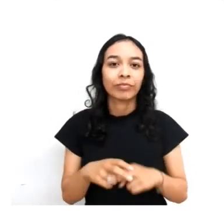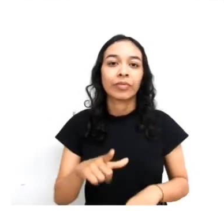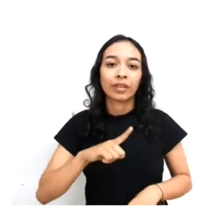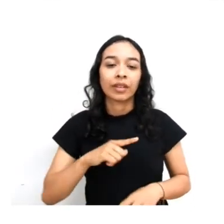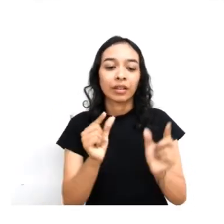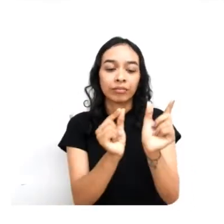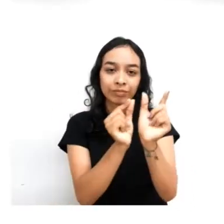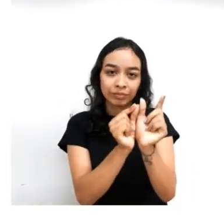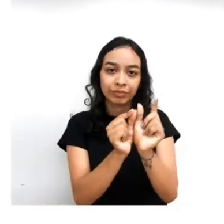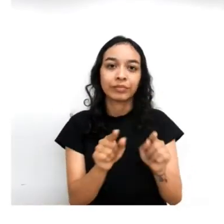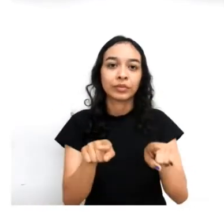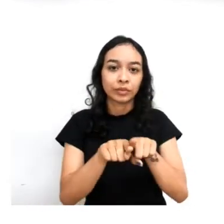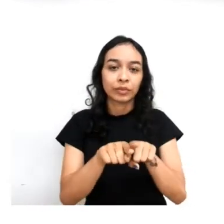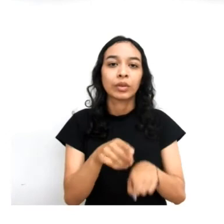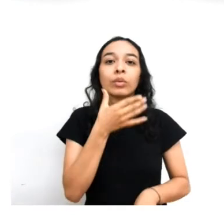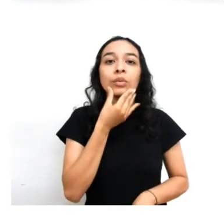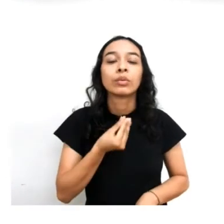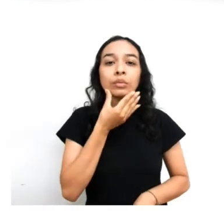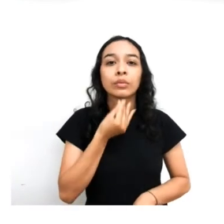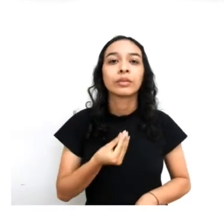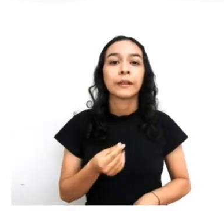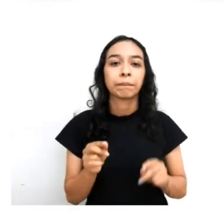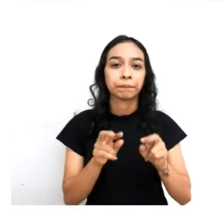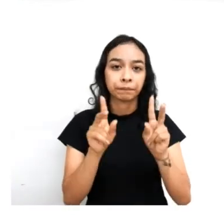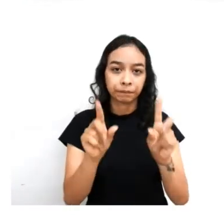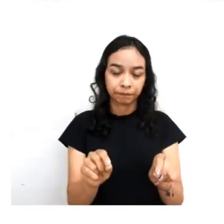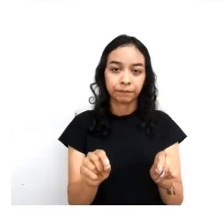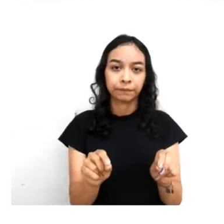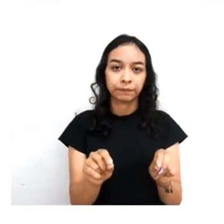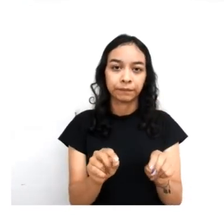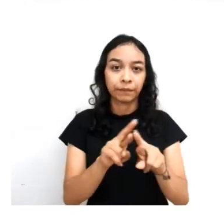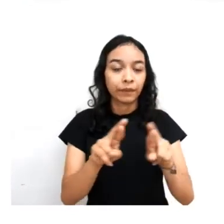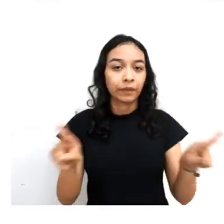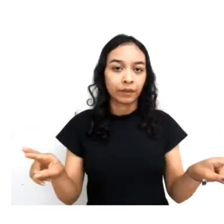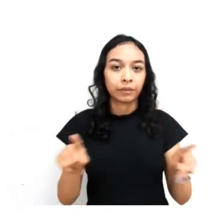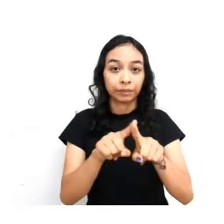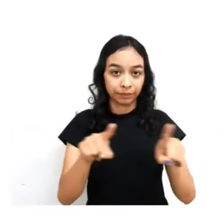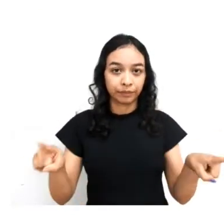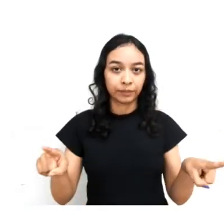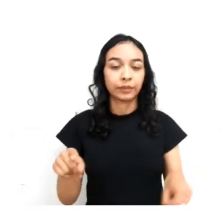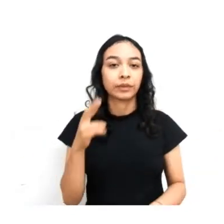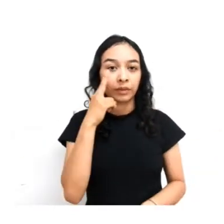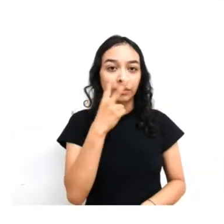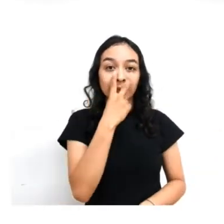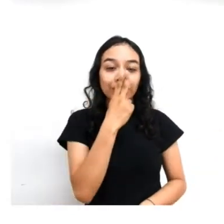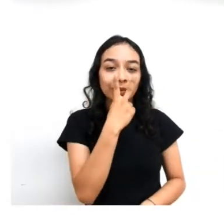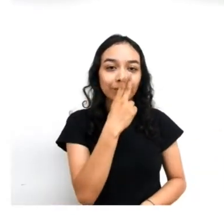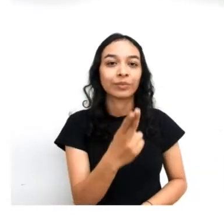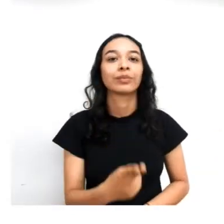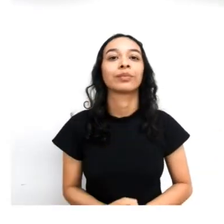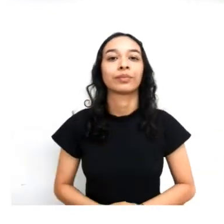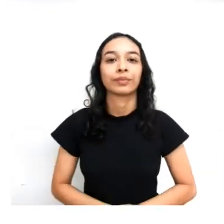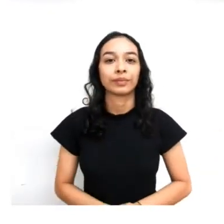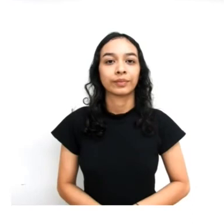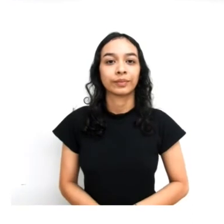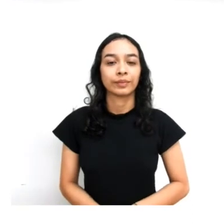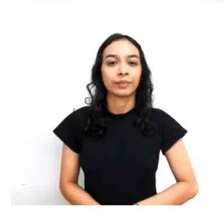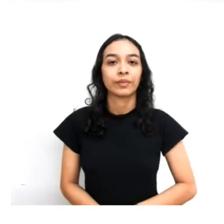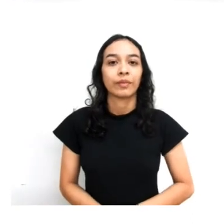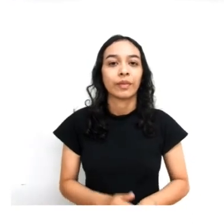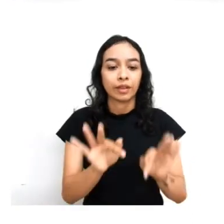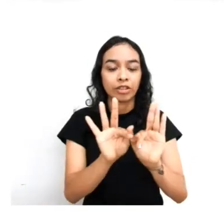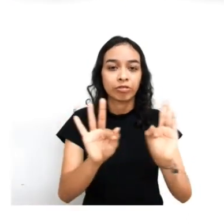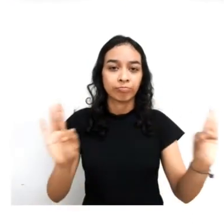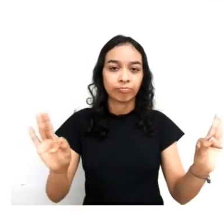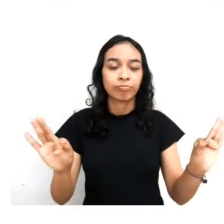desinência do masculino, mas é apenas uma coincidência. Estas frases significam: